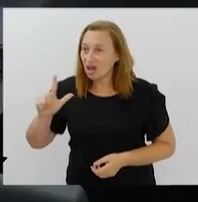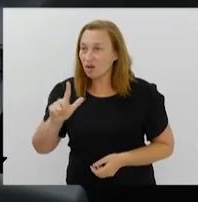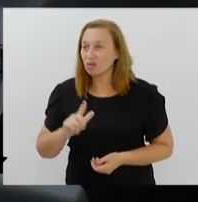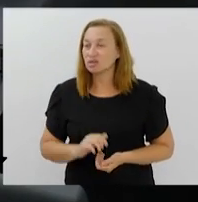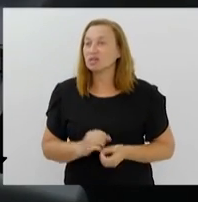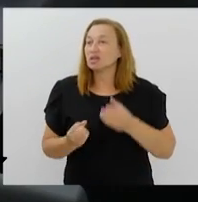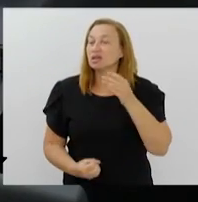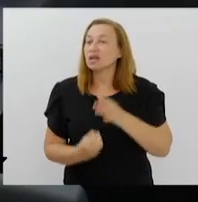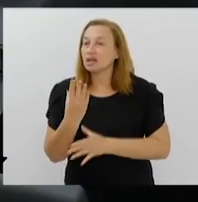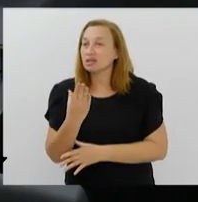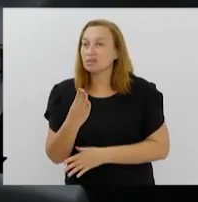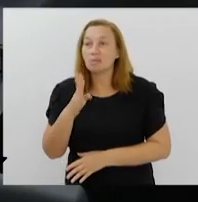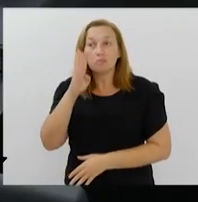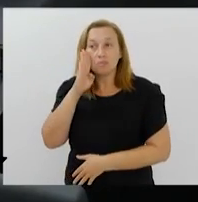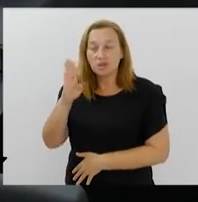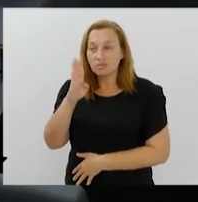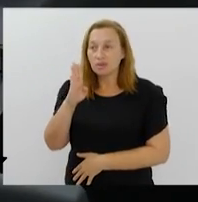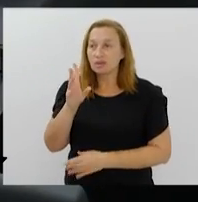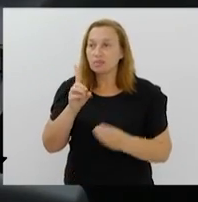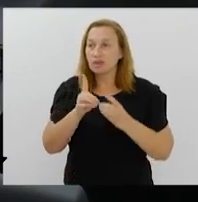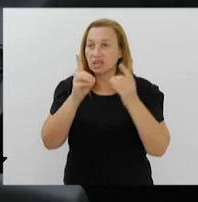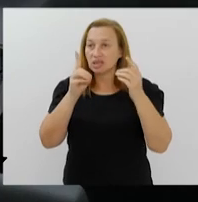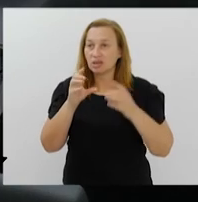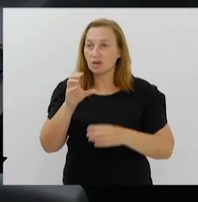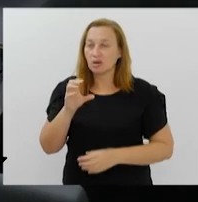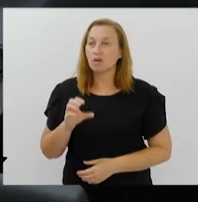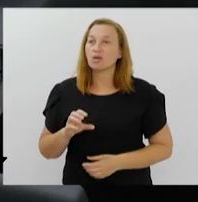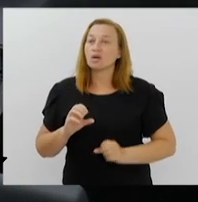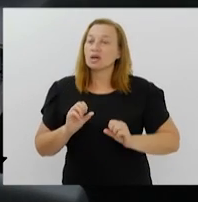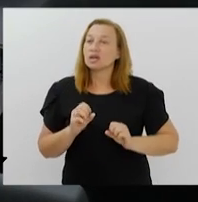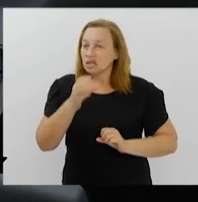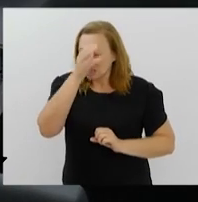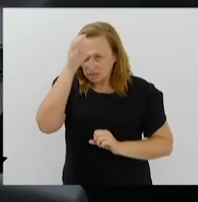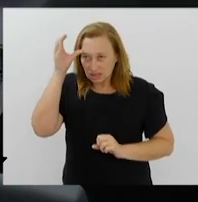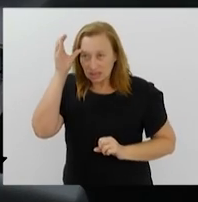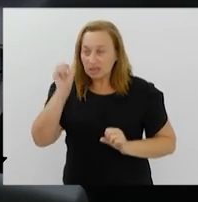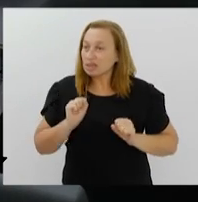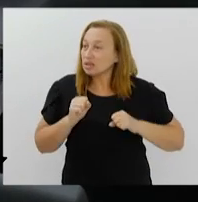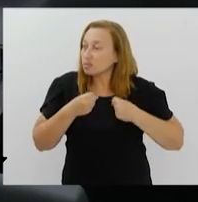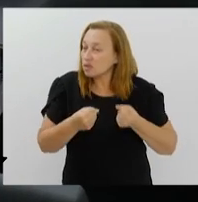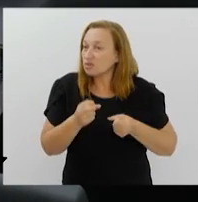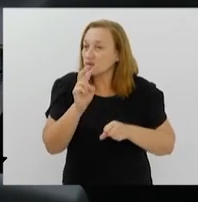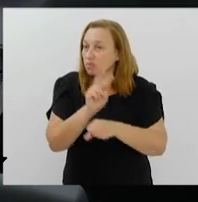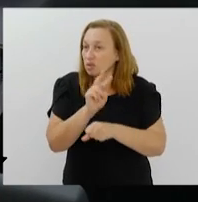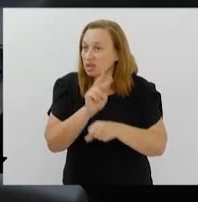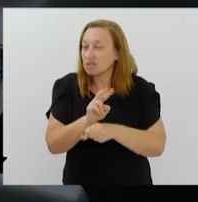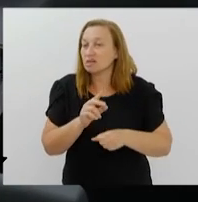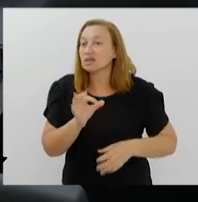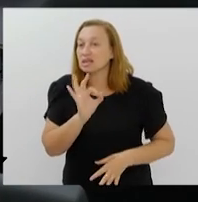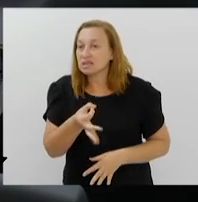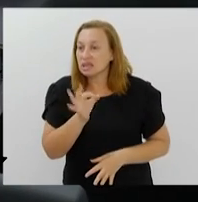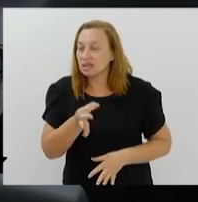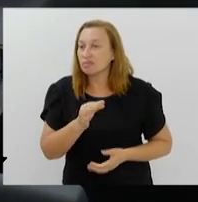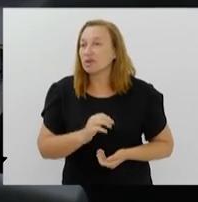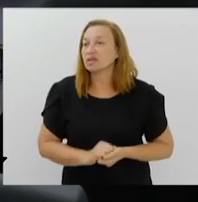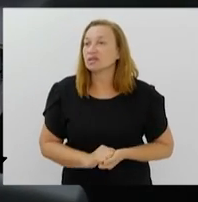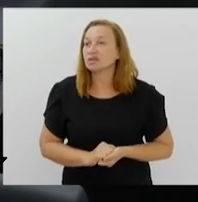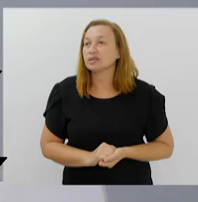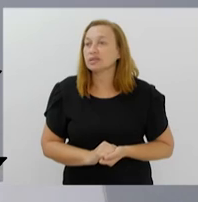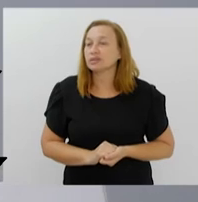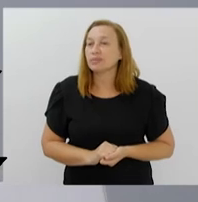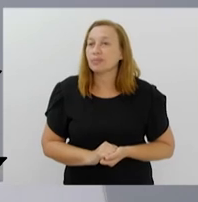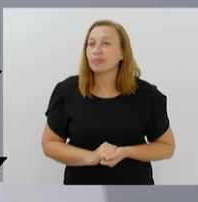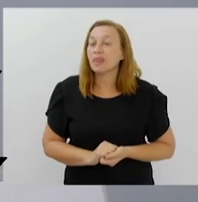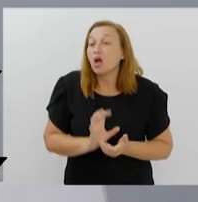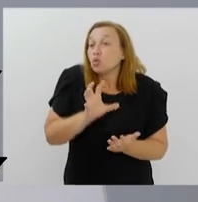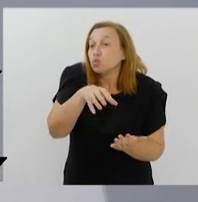São criados especificamente para atender órgãos de defesa do consumidor de proteção enfim porque é justamente cai num